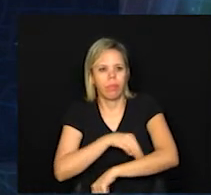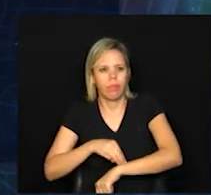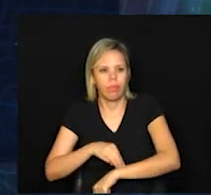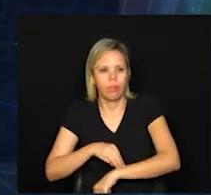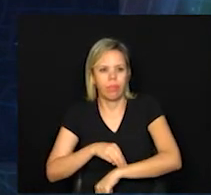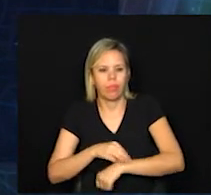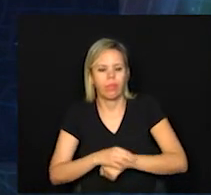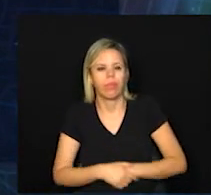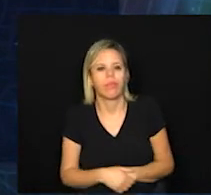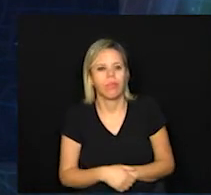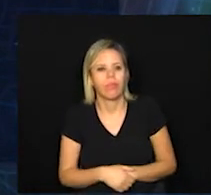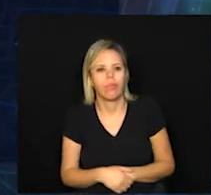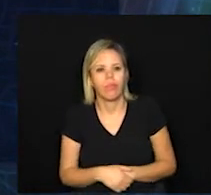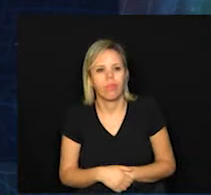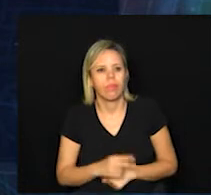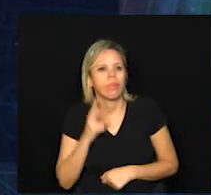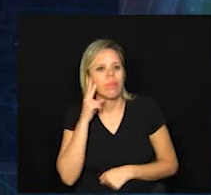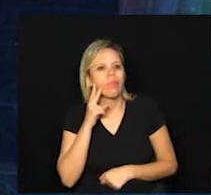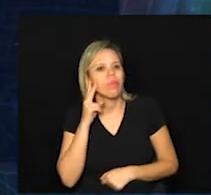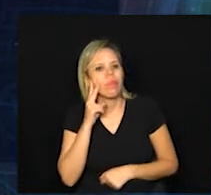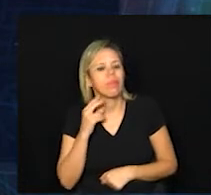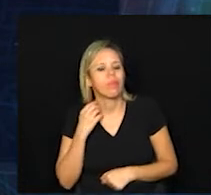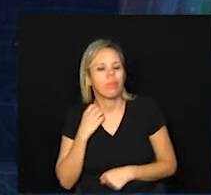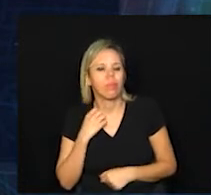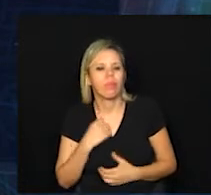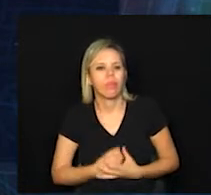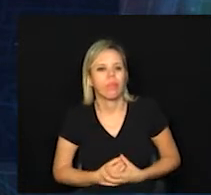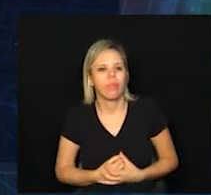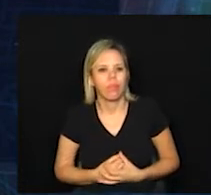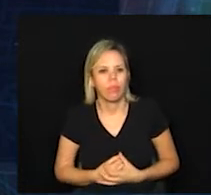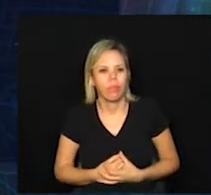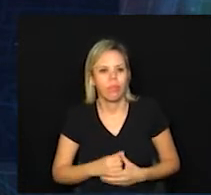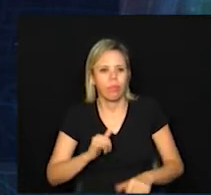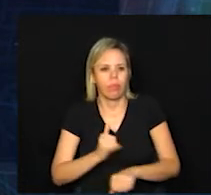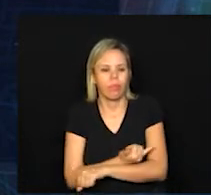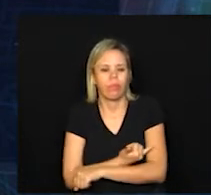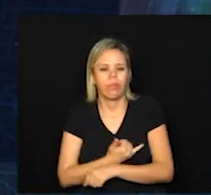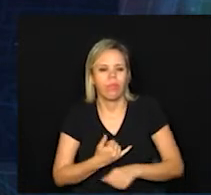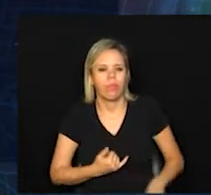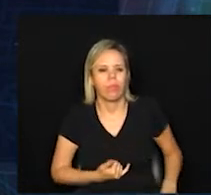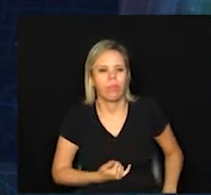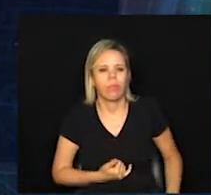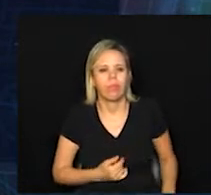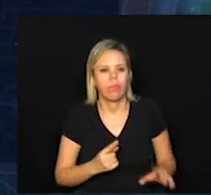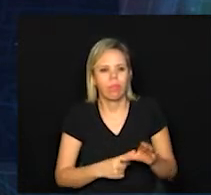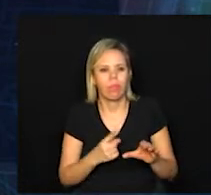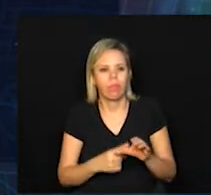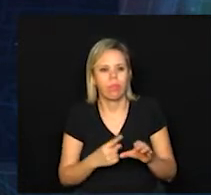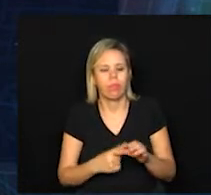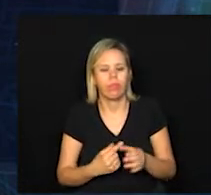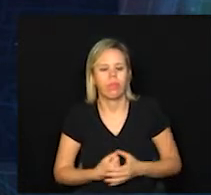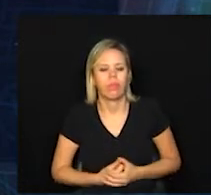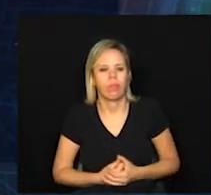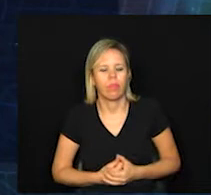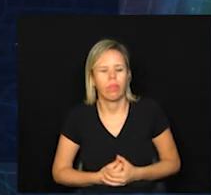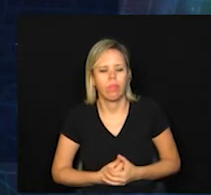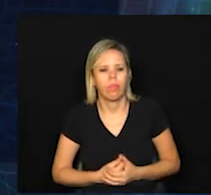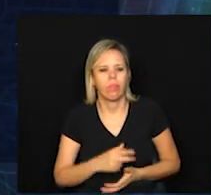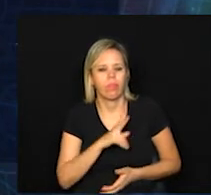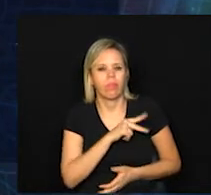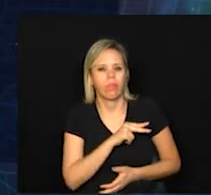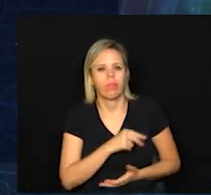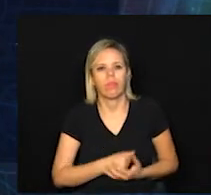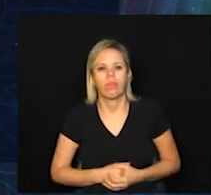com 129, Vinhedo, 125, Jaguariúna, 120, Cosmópolis, 119,